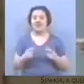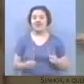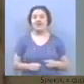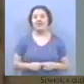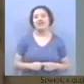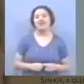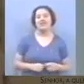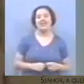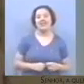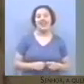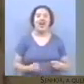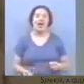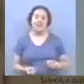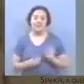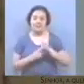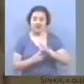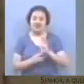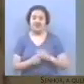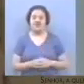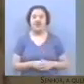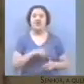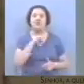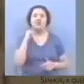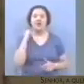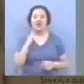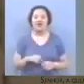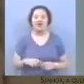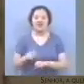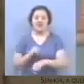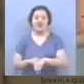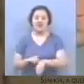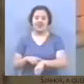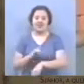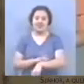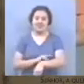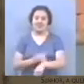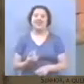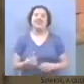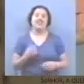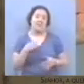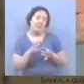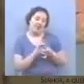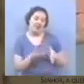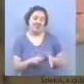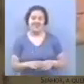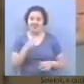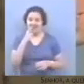padre, 5 minutos. Eu falei, que hora que aí eu posso ir no banheiro? Vê aí no calendário.